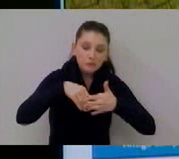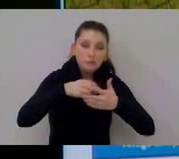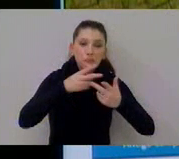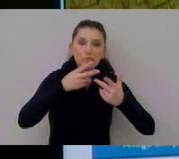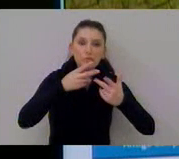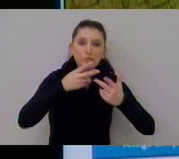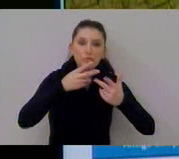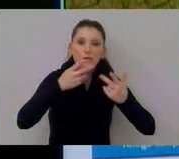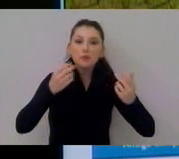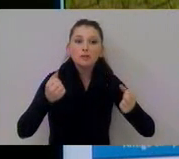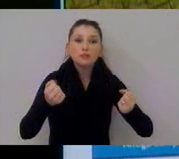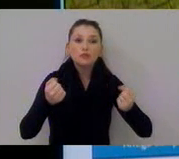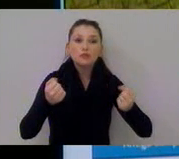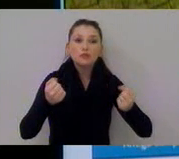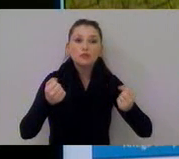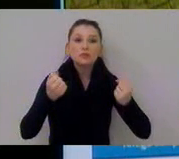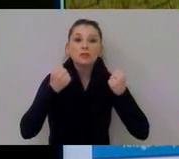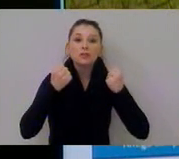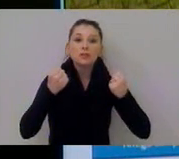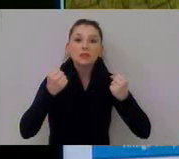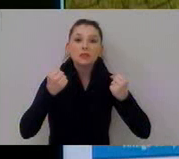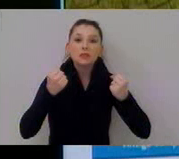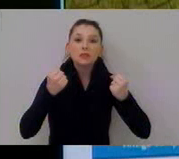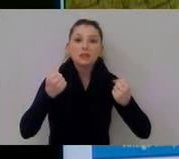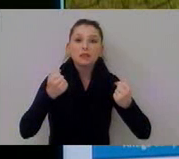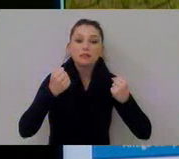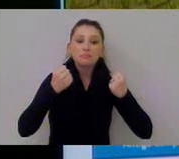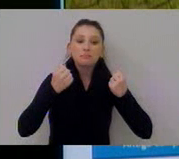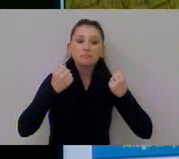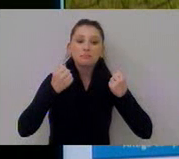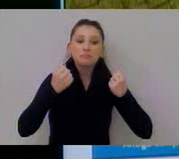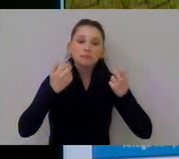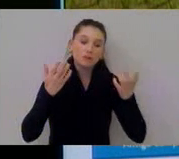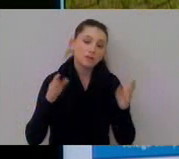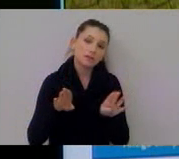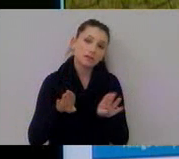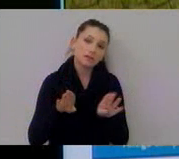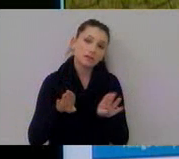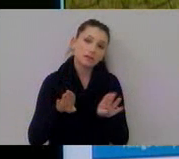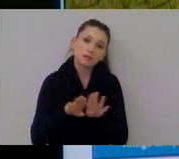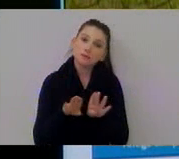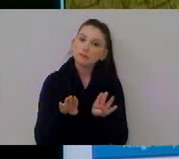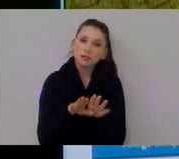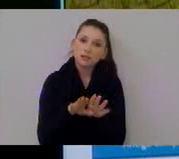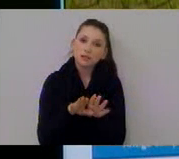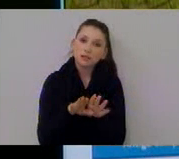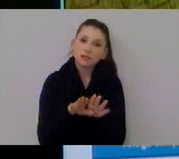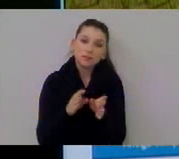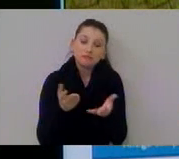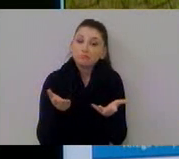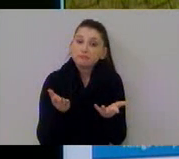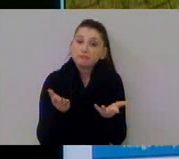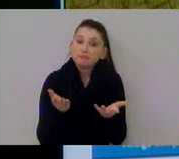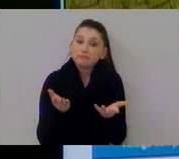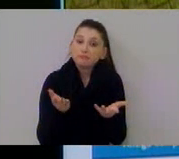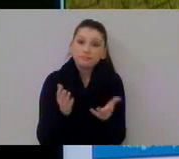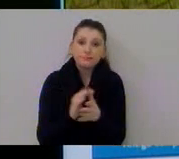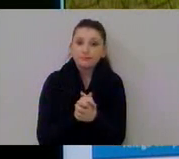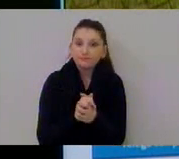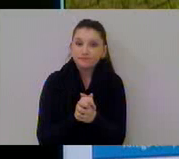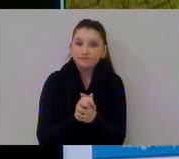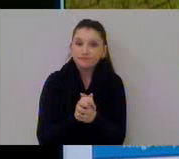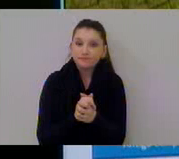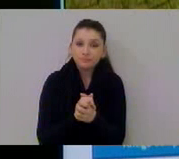A vereadora Tati Teixeira teve com o gabinete itinerante há uns 15